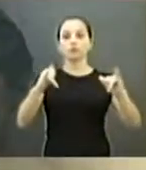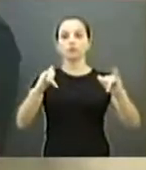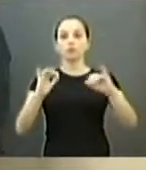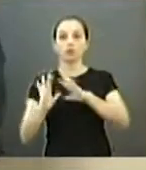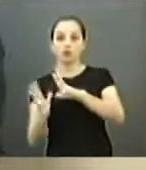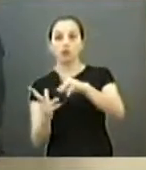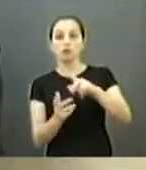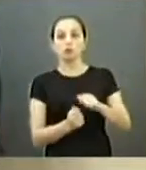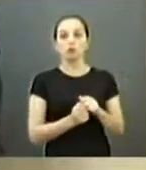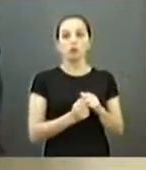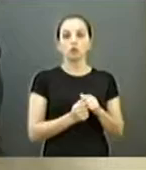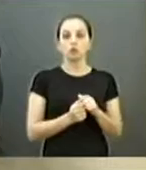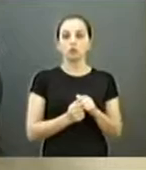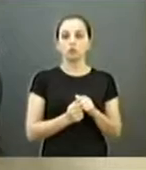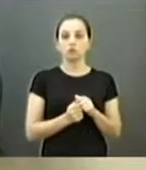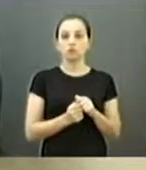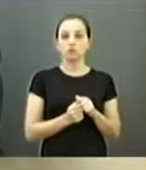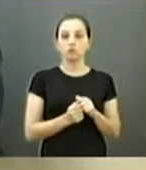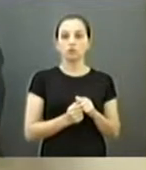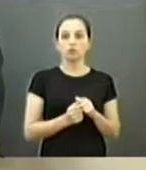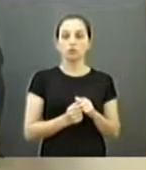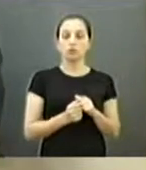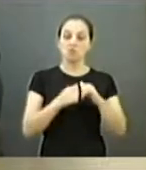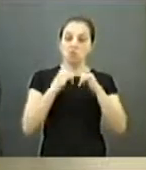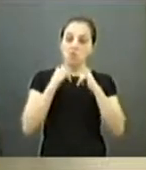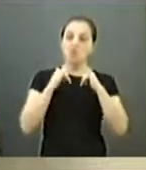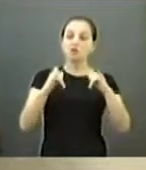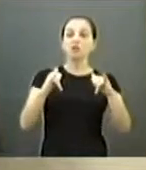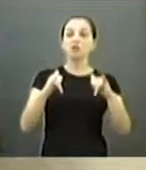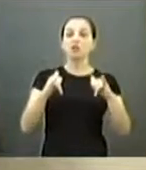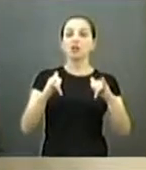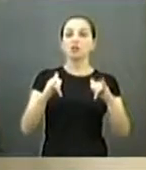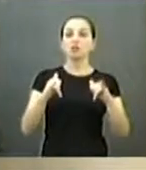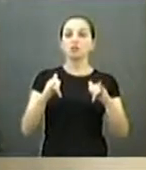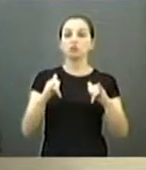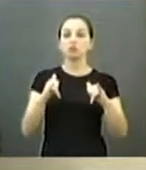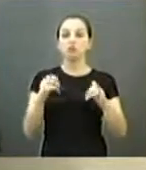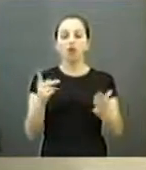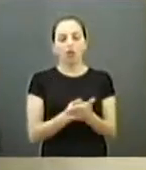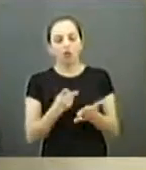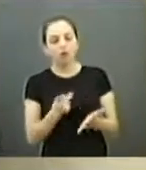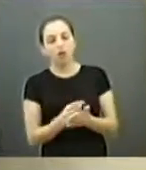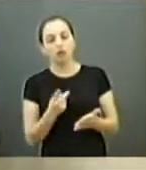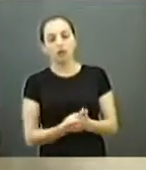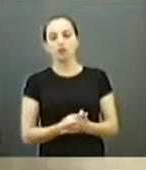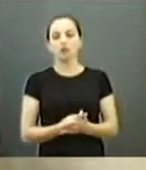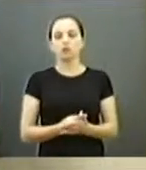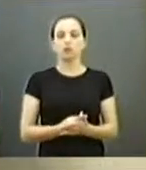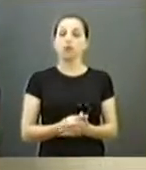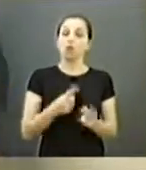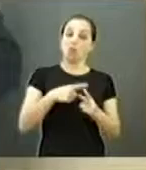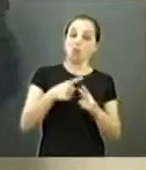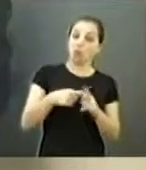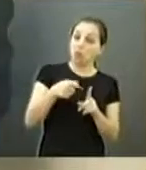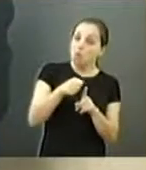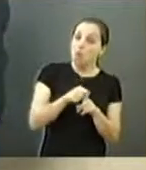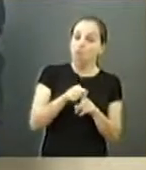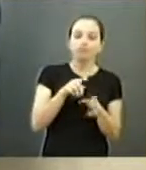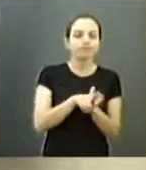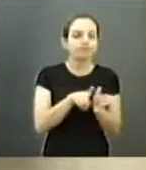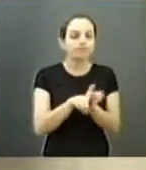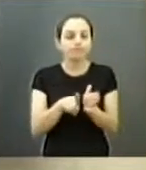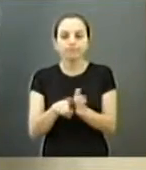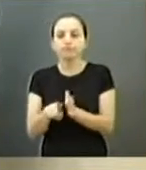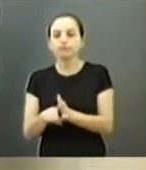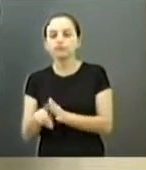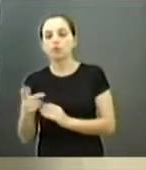mundo das suas atividades por uma denúncia sem fundamento nenhum. E estava 2 meses investigando. Não teve a